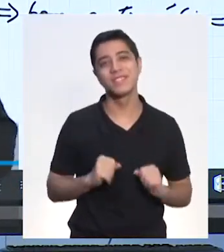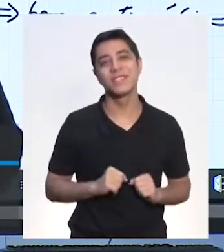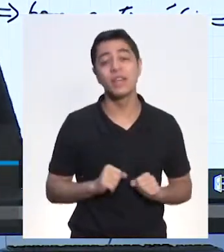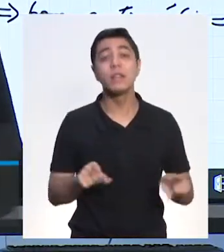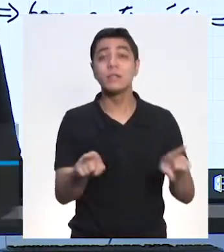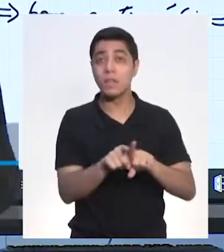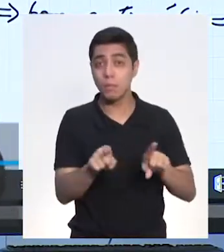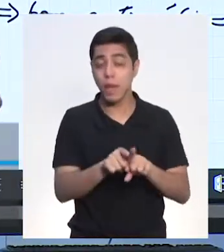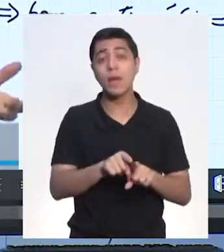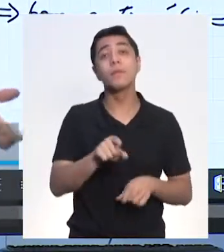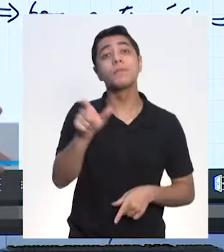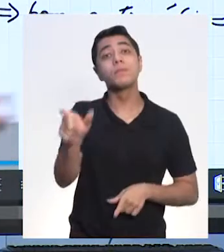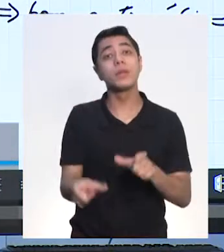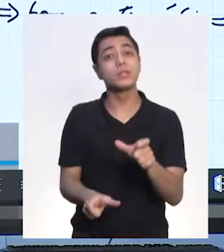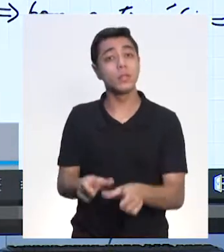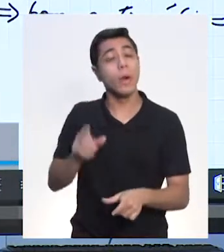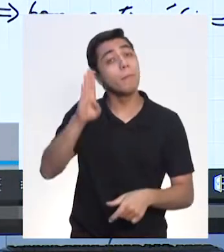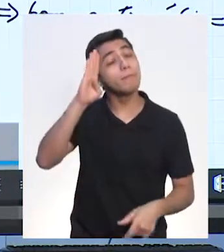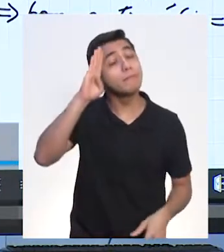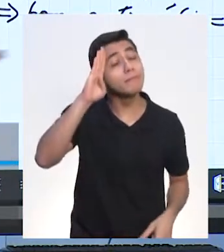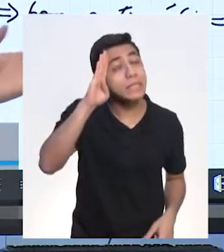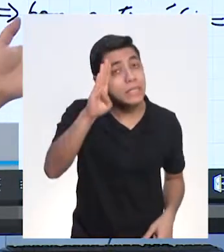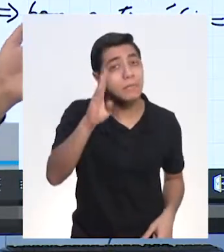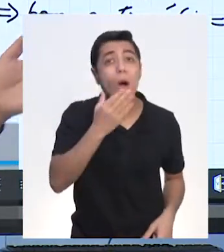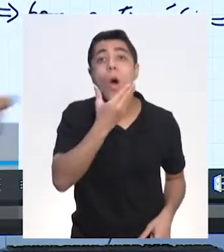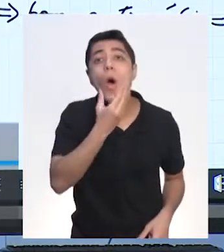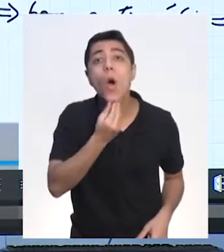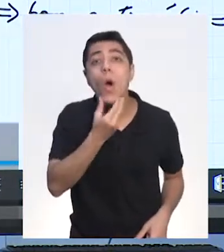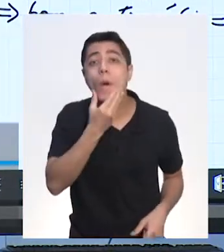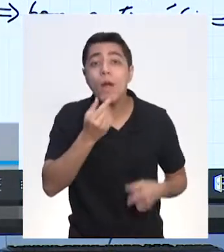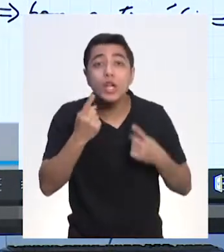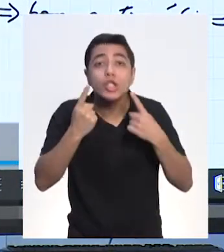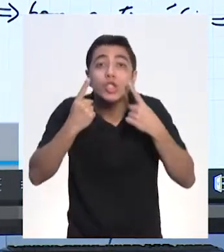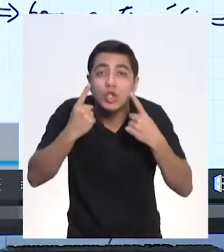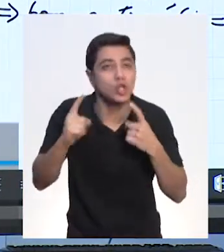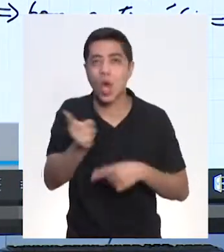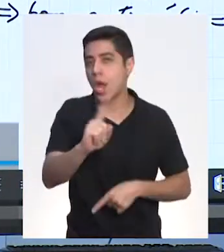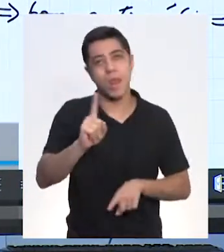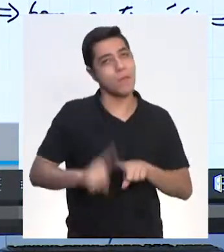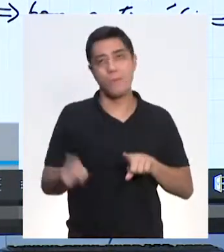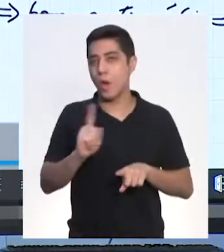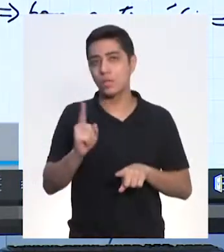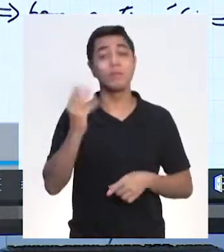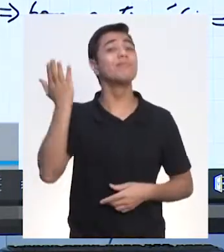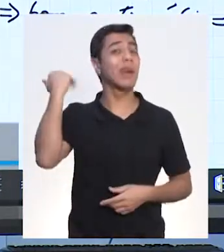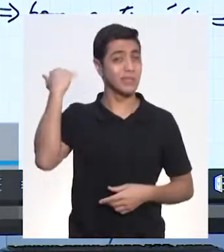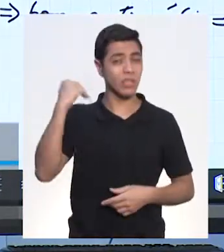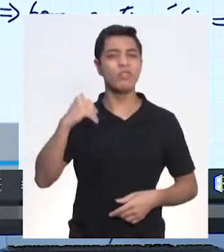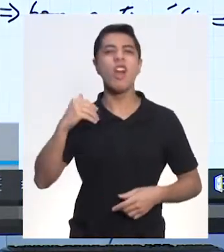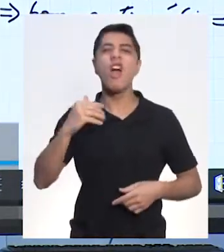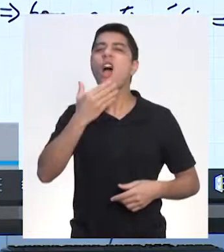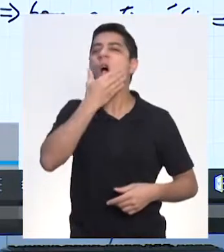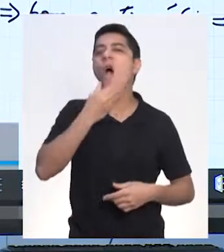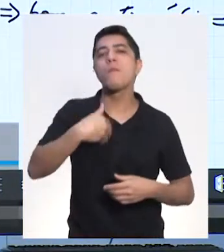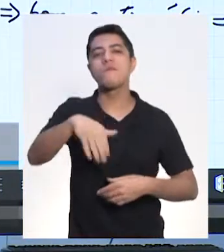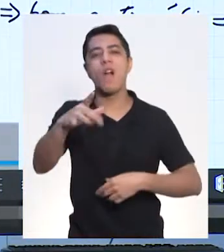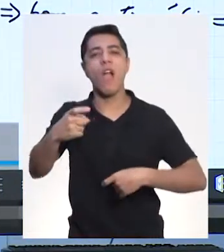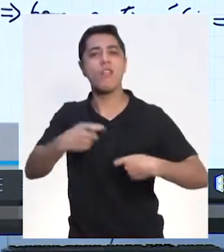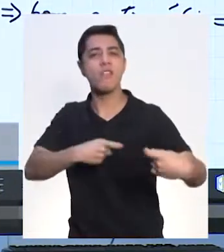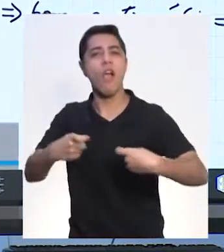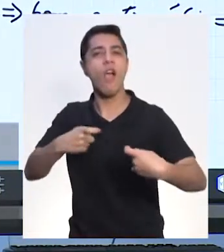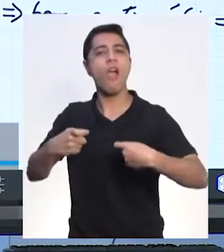Tá? Porque eram todos guerreiros, né, enfim, não ficava legal homem ficar chorando. Né? Então, por isso que já tinha as tragédias, né, para o pessoal poder,